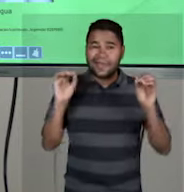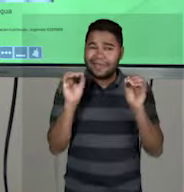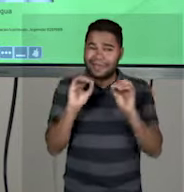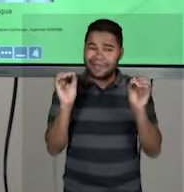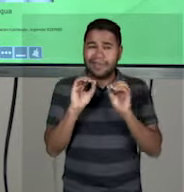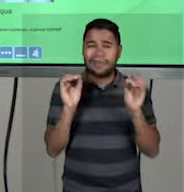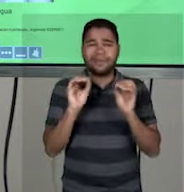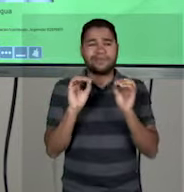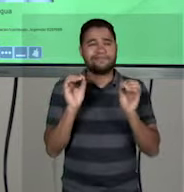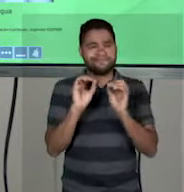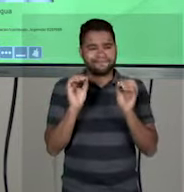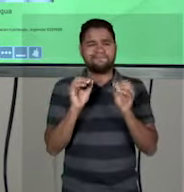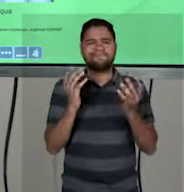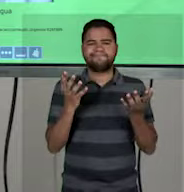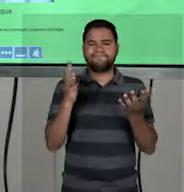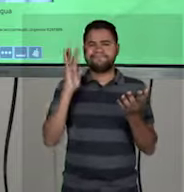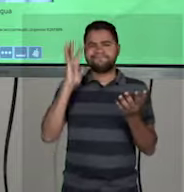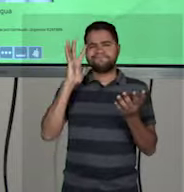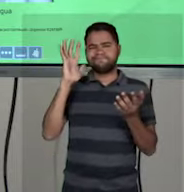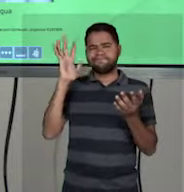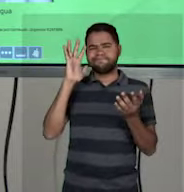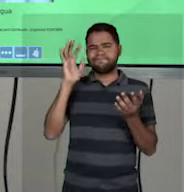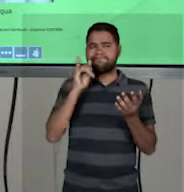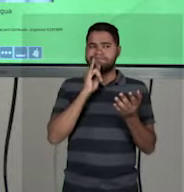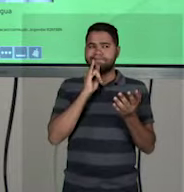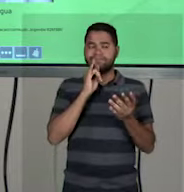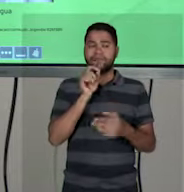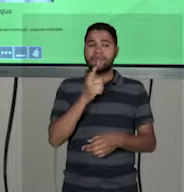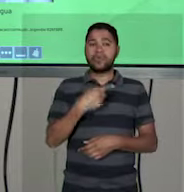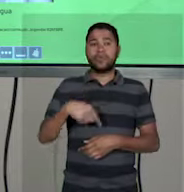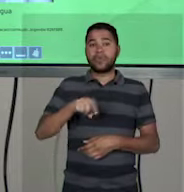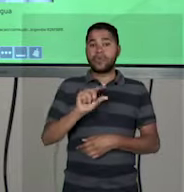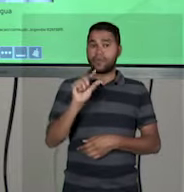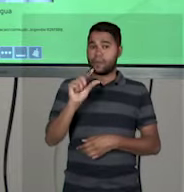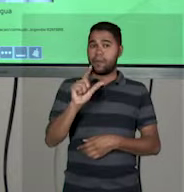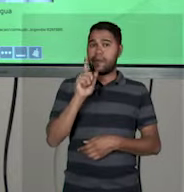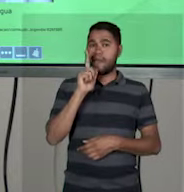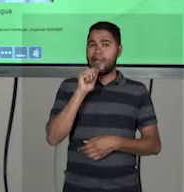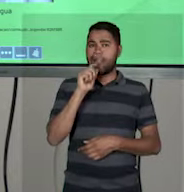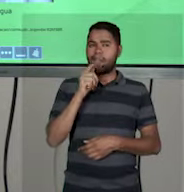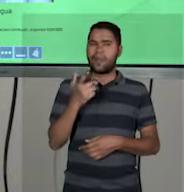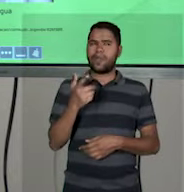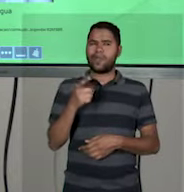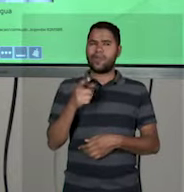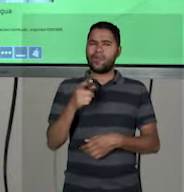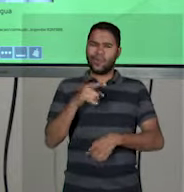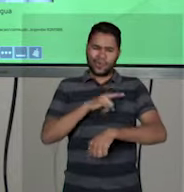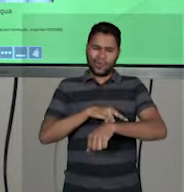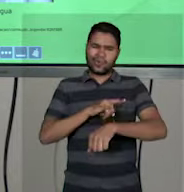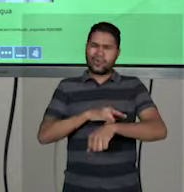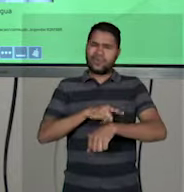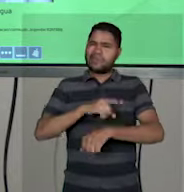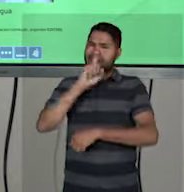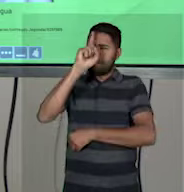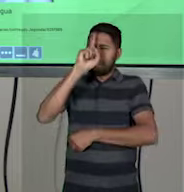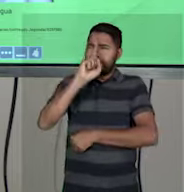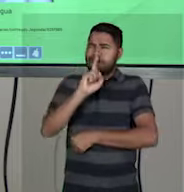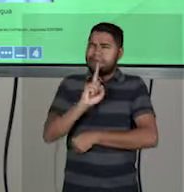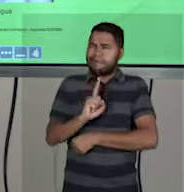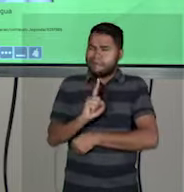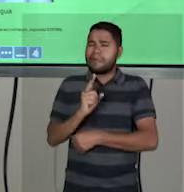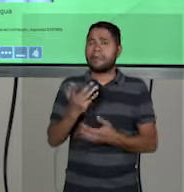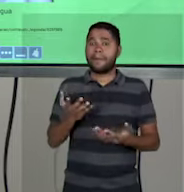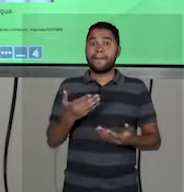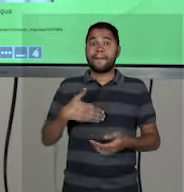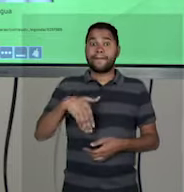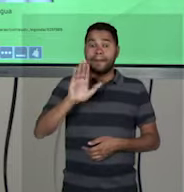aumenta essa concentração. Vocês já repararam que, por exemplo, quando a gente bebe pouca água, o xixi sai muito mais amarelo? Né? Quanto